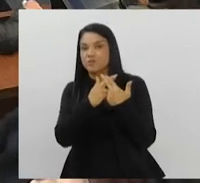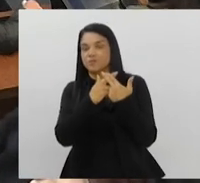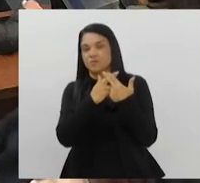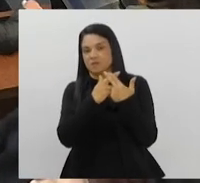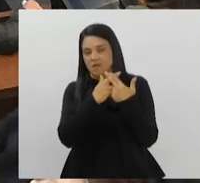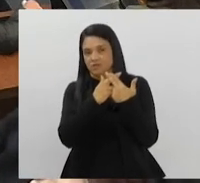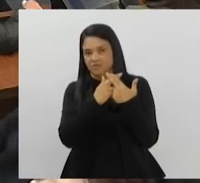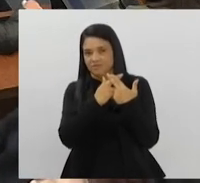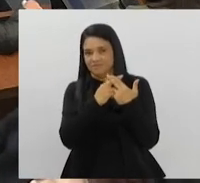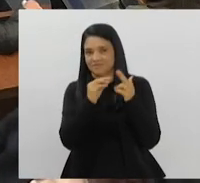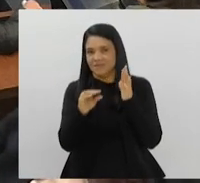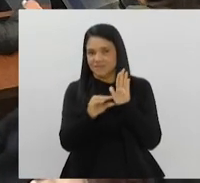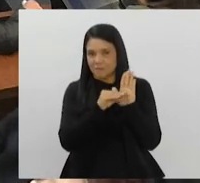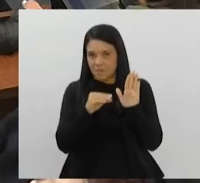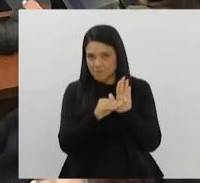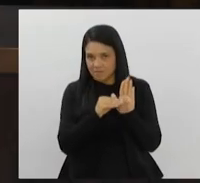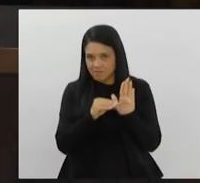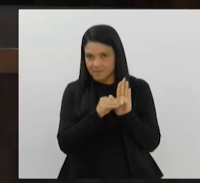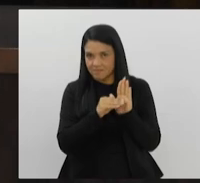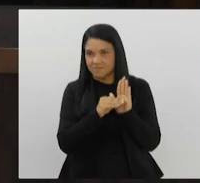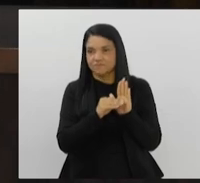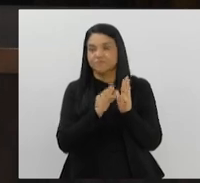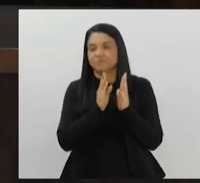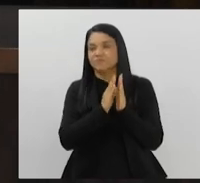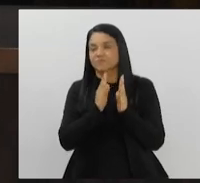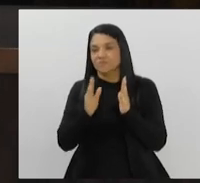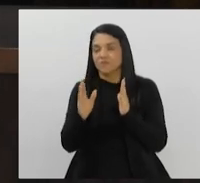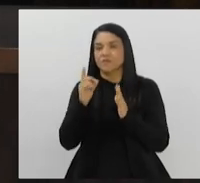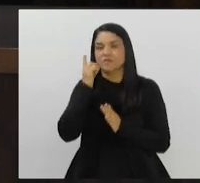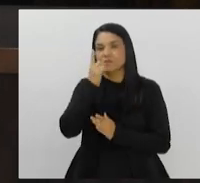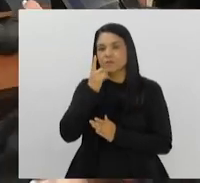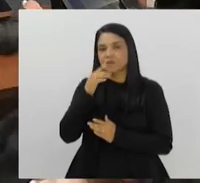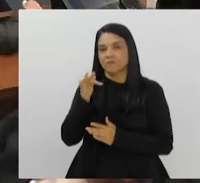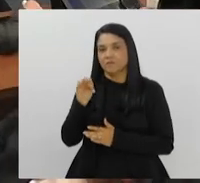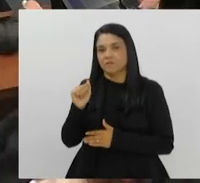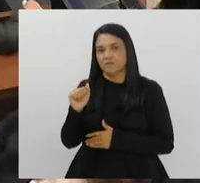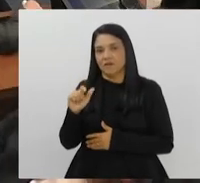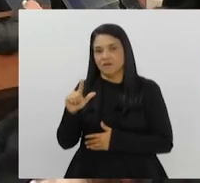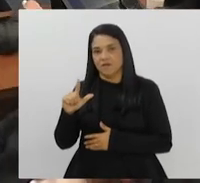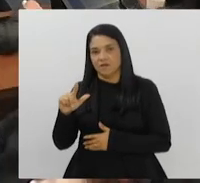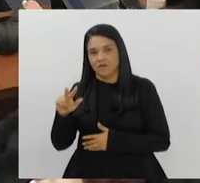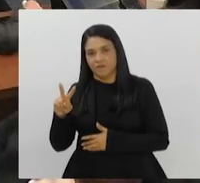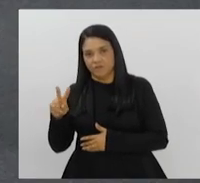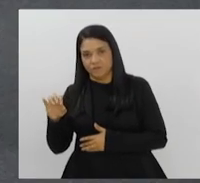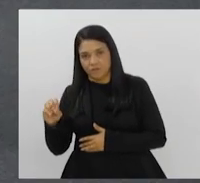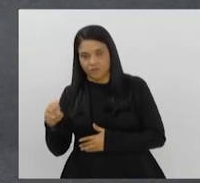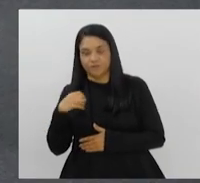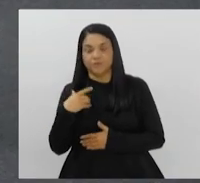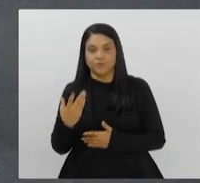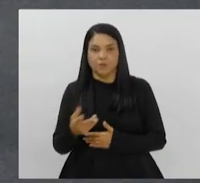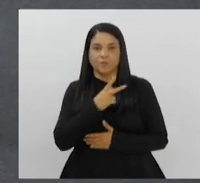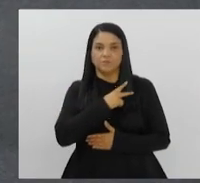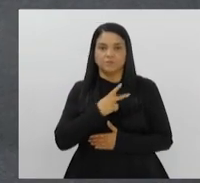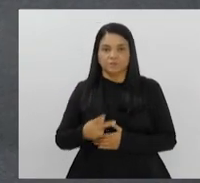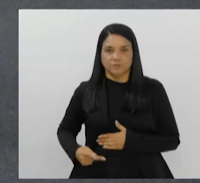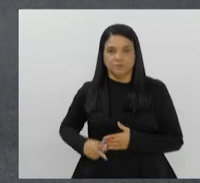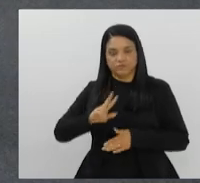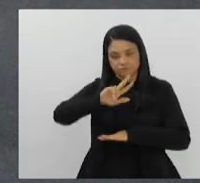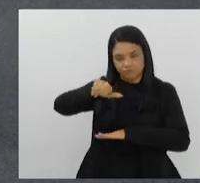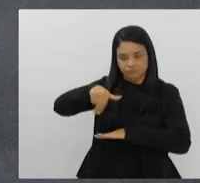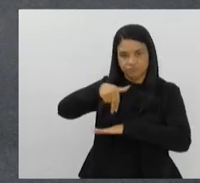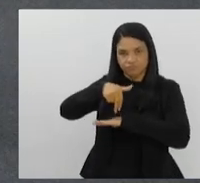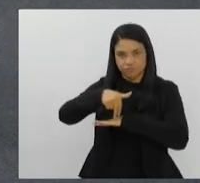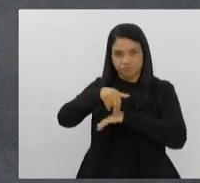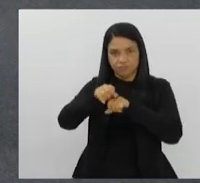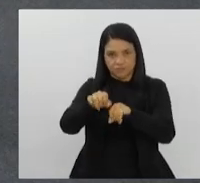suas emendas, certo? Pela ordem, nosso nobre deputado Flávio Serafim. Presidente, na verdade eu venho aqui ao plenário